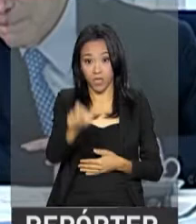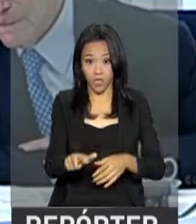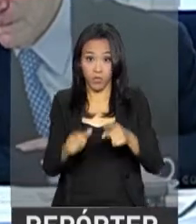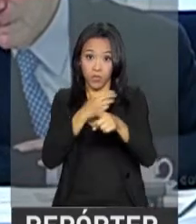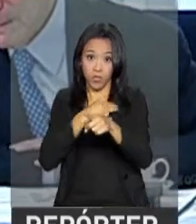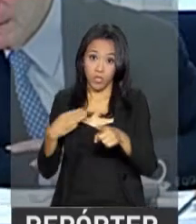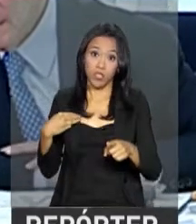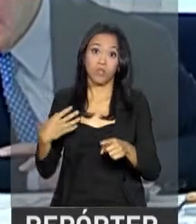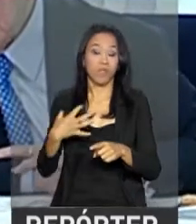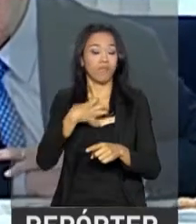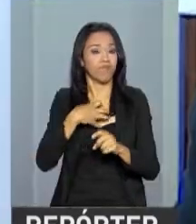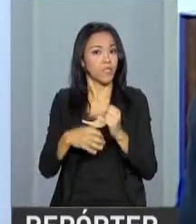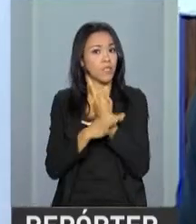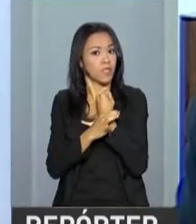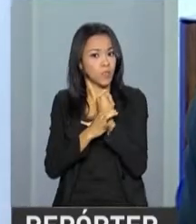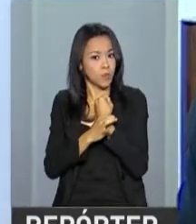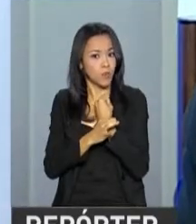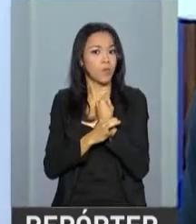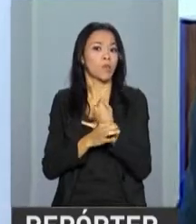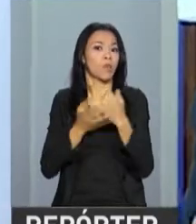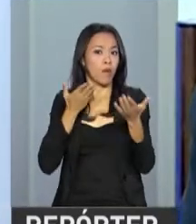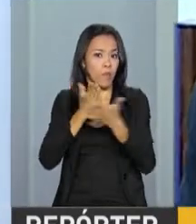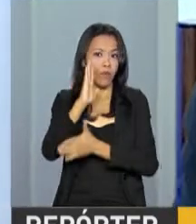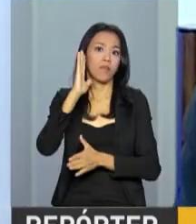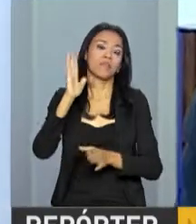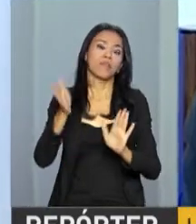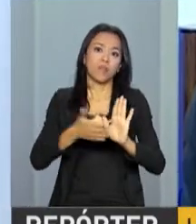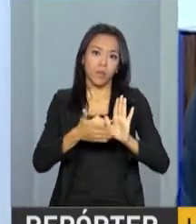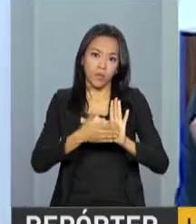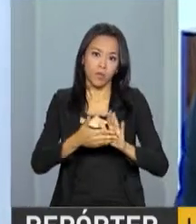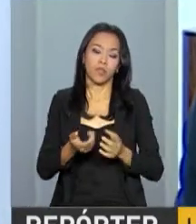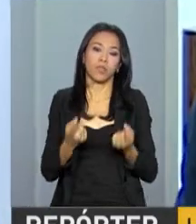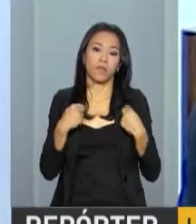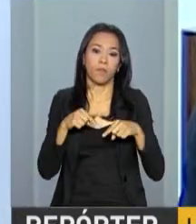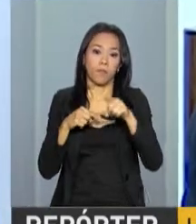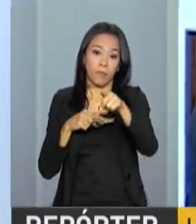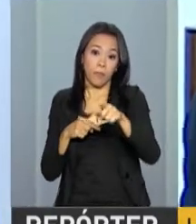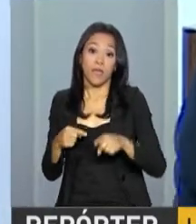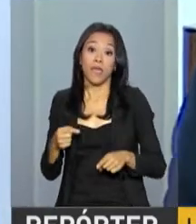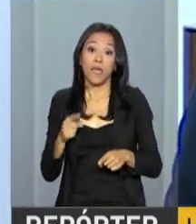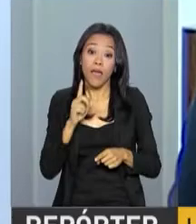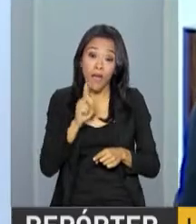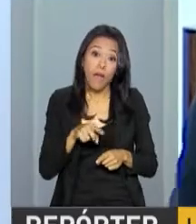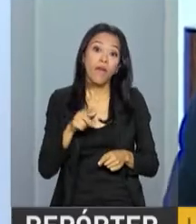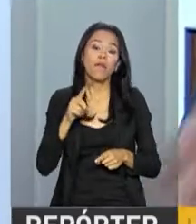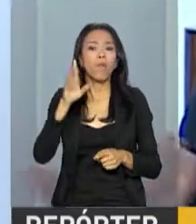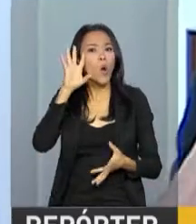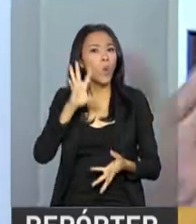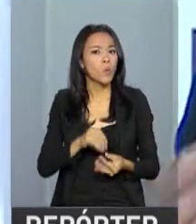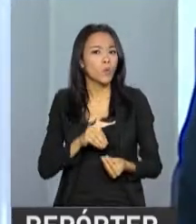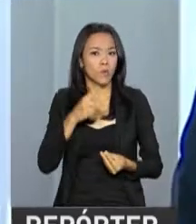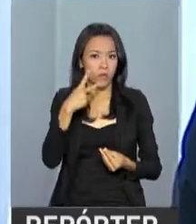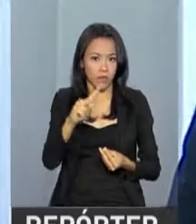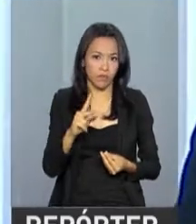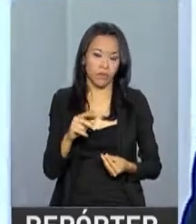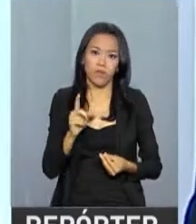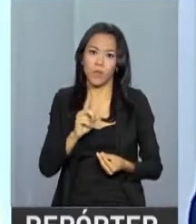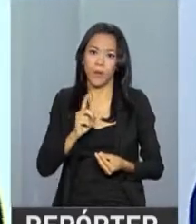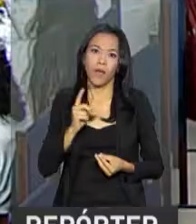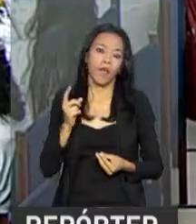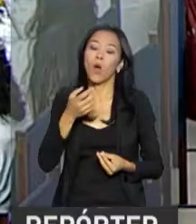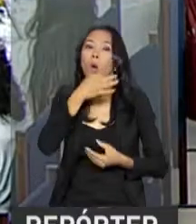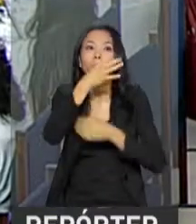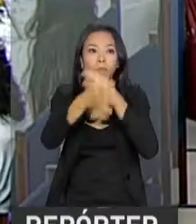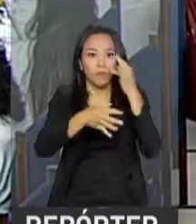em fevereiro de novo uma necessidade numérica é uma conclusão não é uma questão de saneamento de